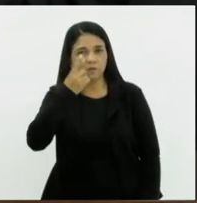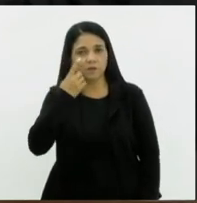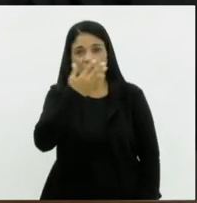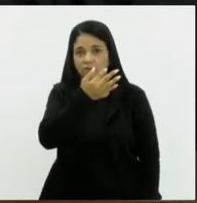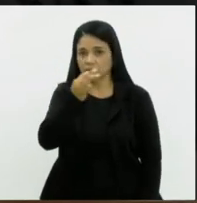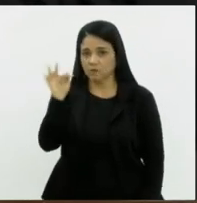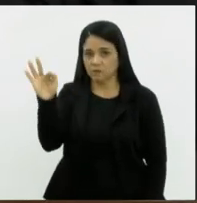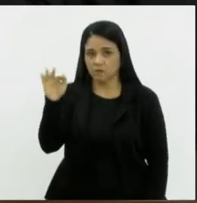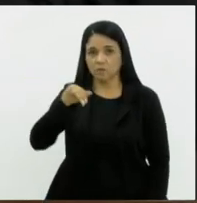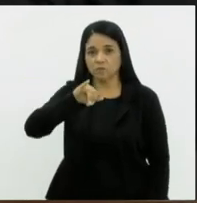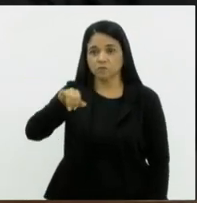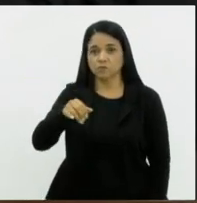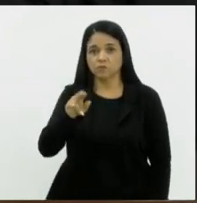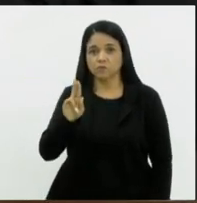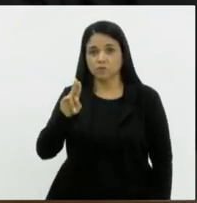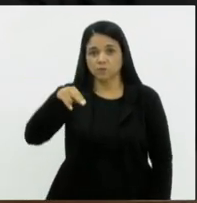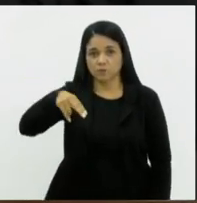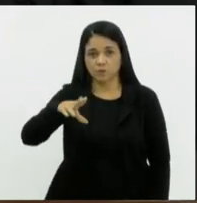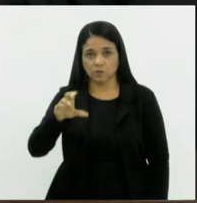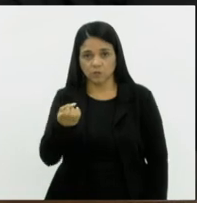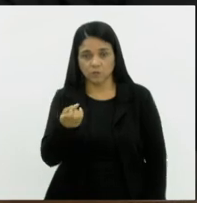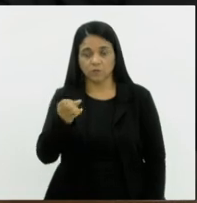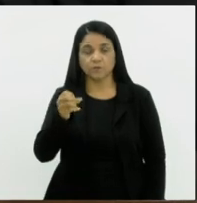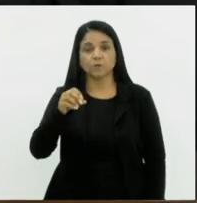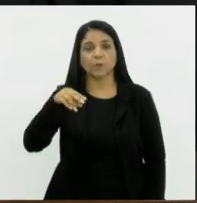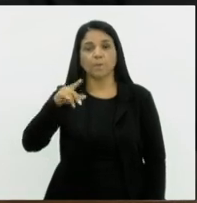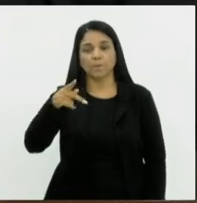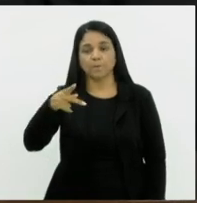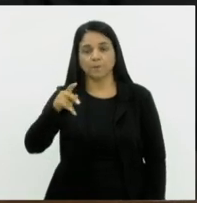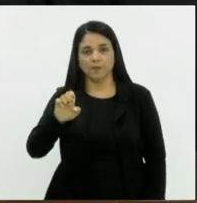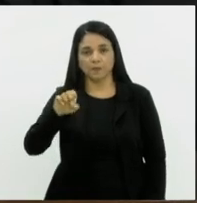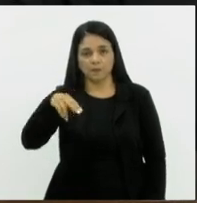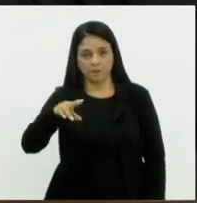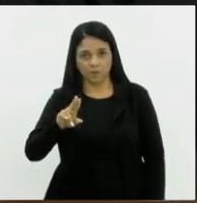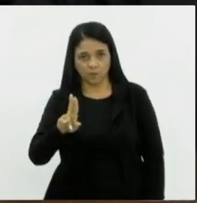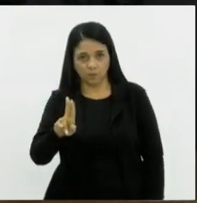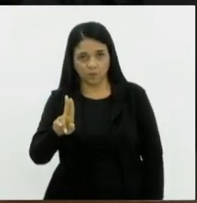federal Juninho do Pneu, nosso